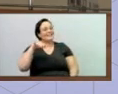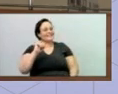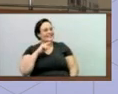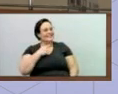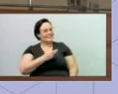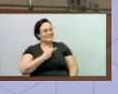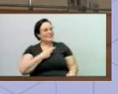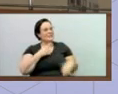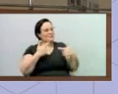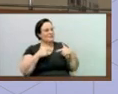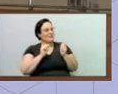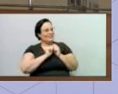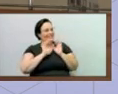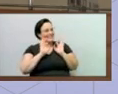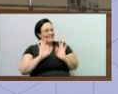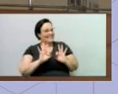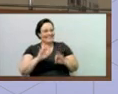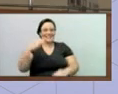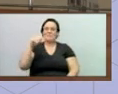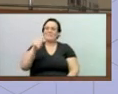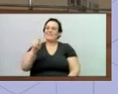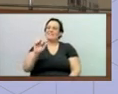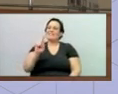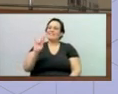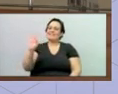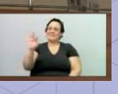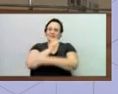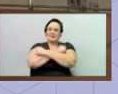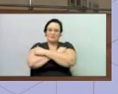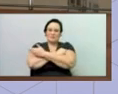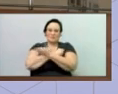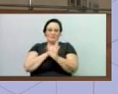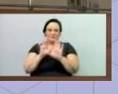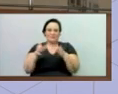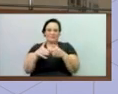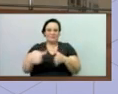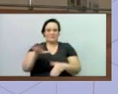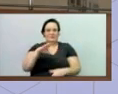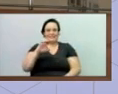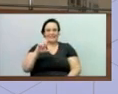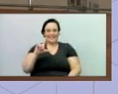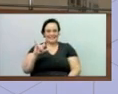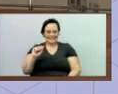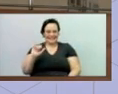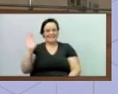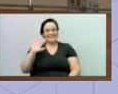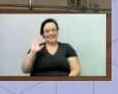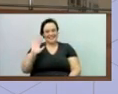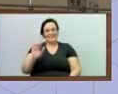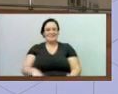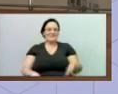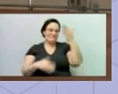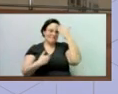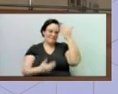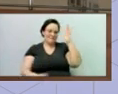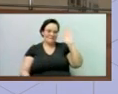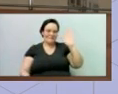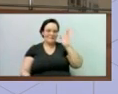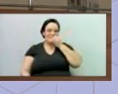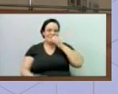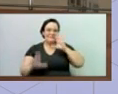você com certeza vou usar um abraço também para vocês para te ligar a noite ela assistir tchau tchau tchau obrigado Ana boa noite